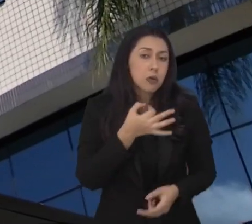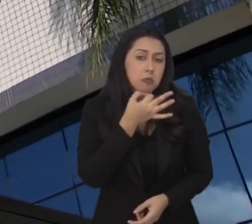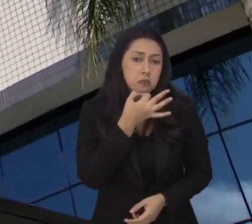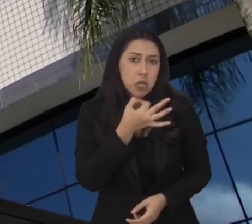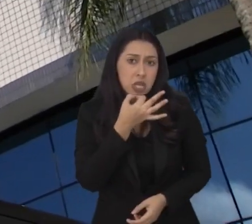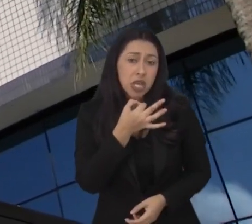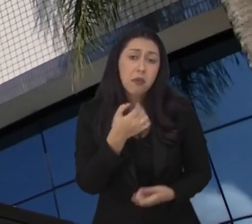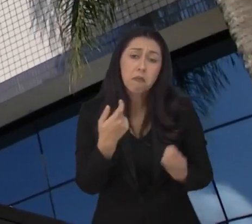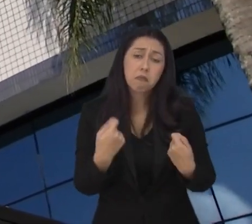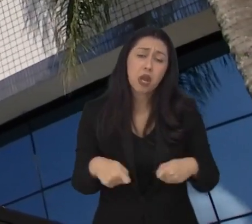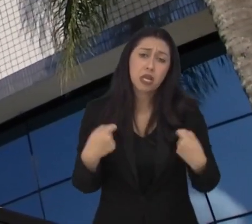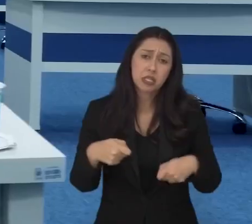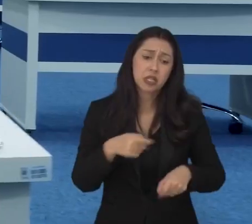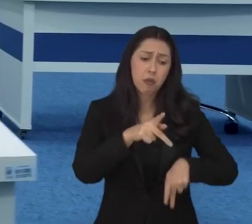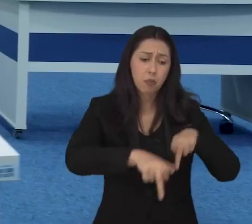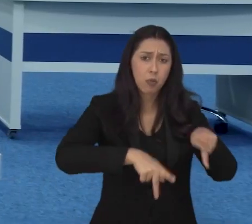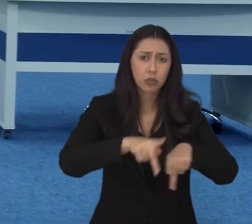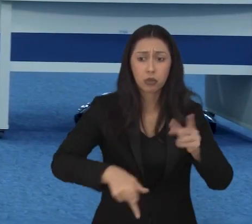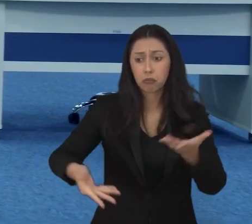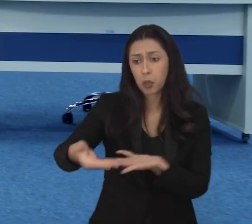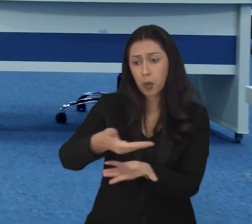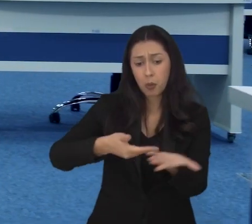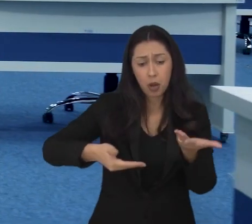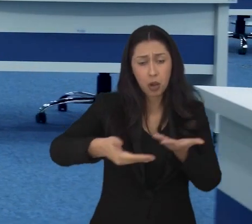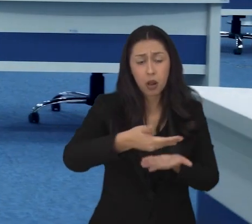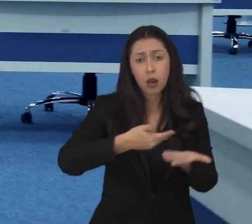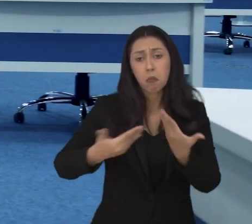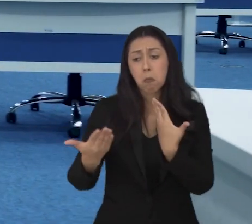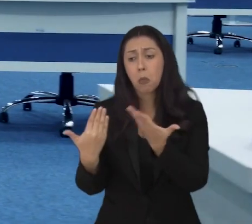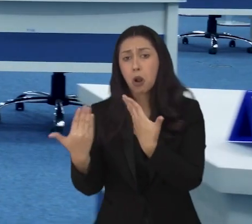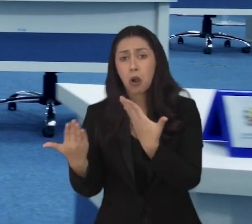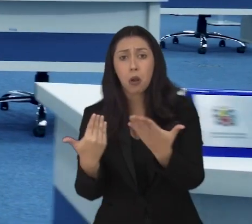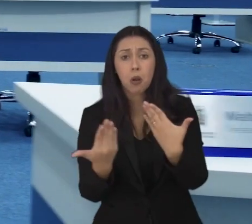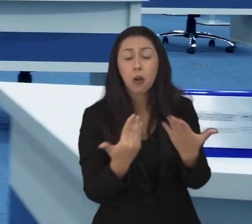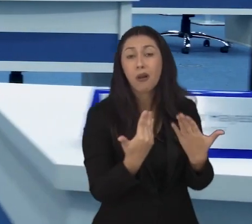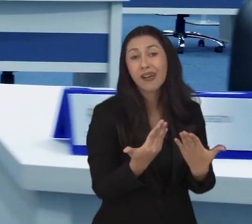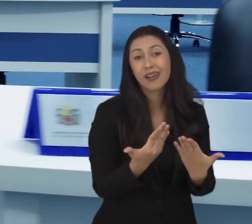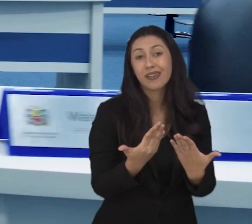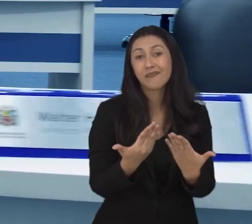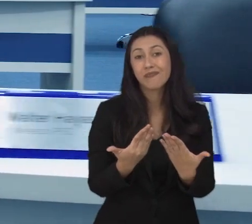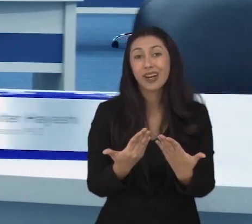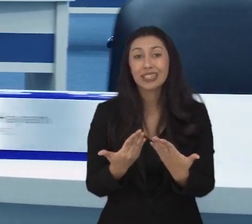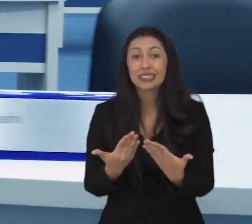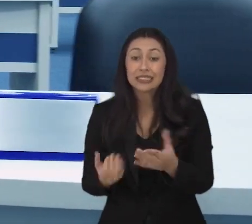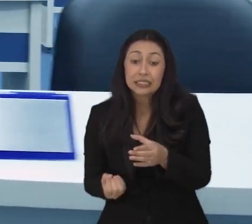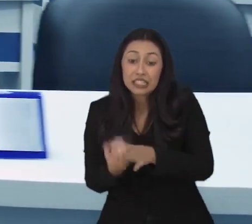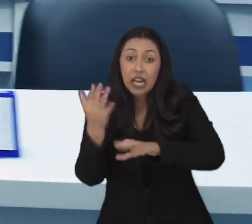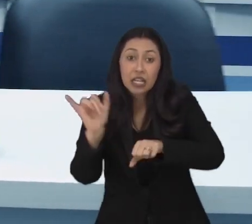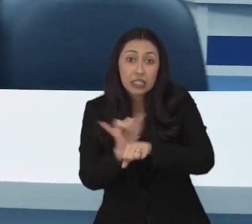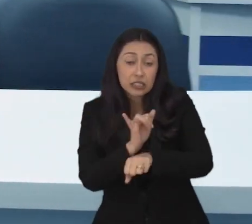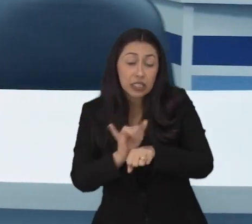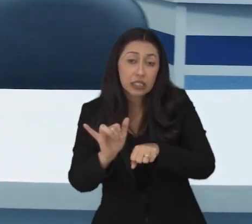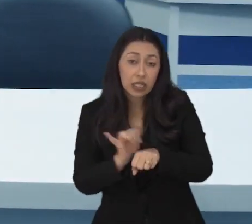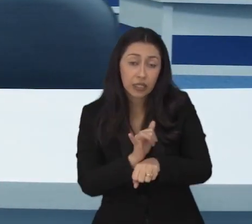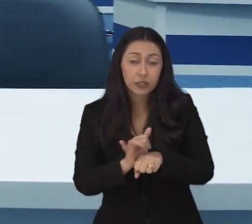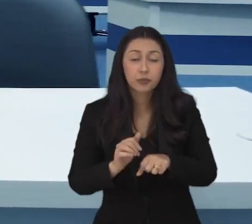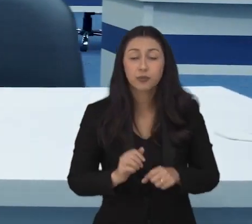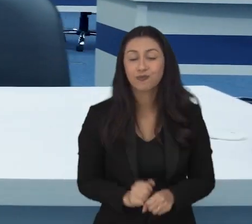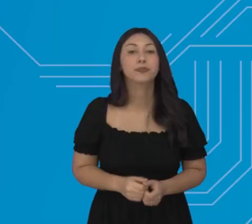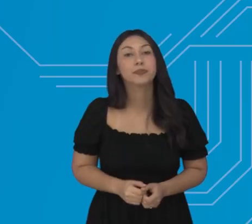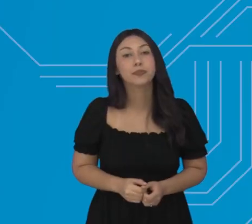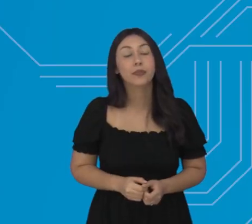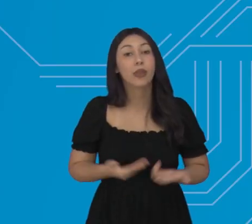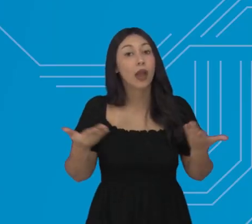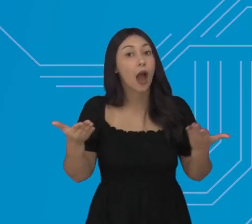José acredita que é preciso abrir um canal de diálogo com a população para encontrar maneiras de não impactar as